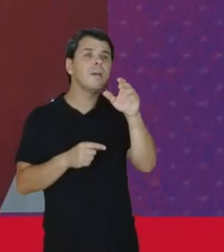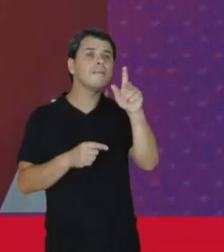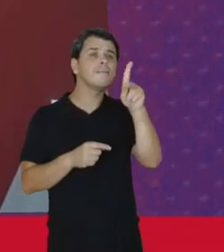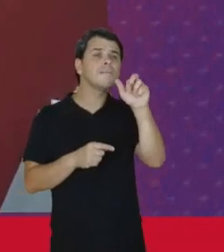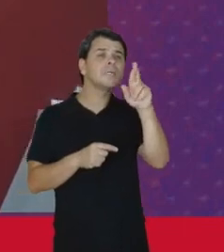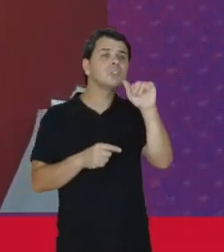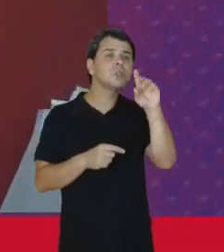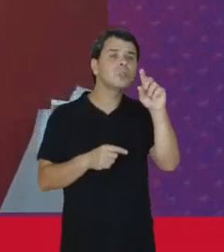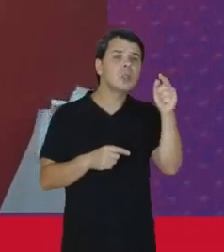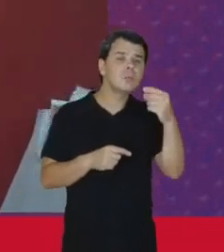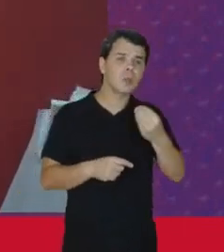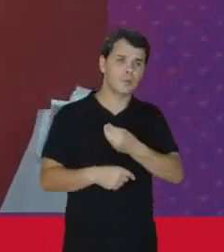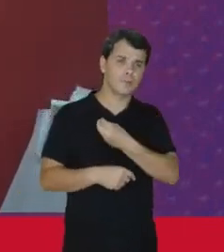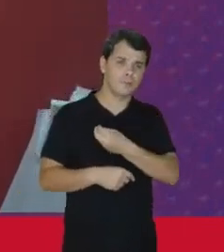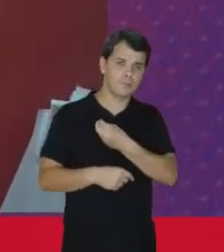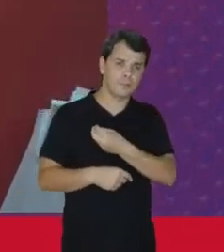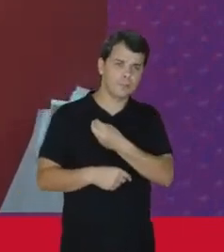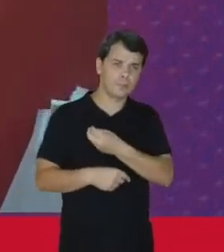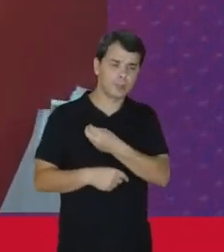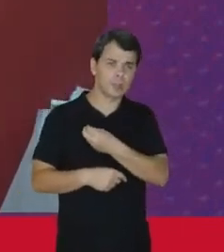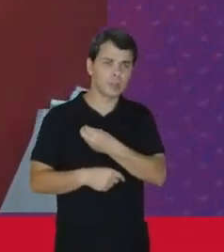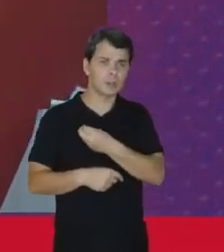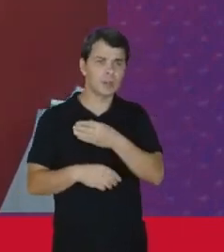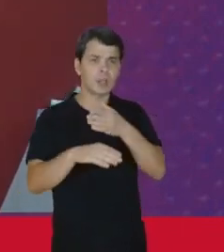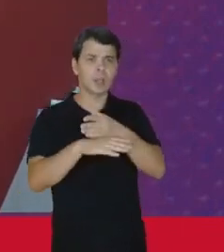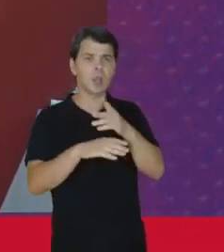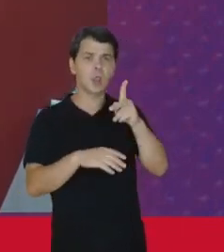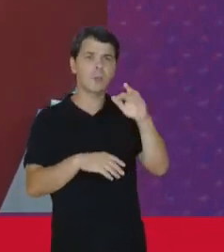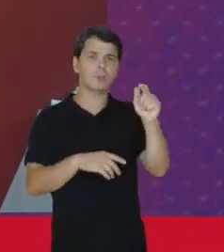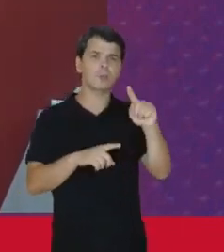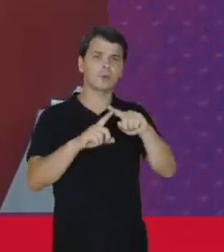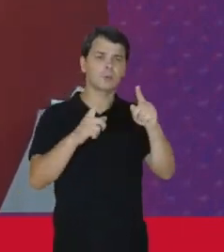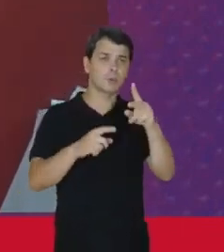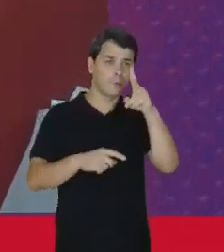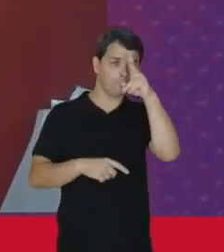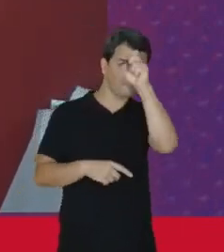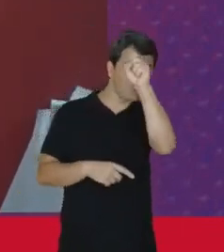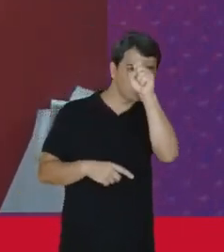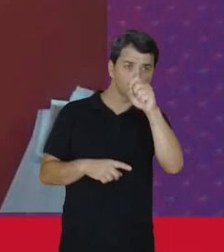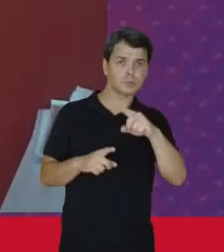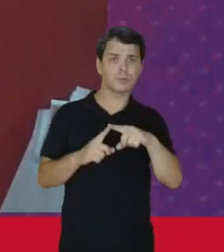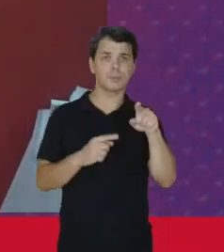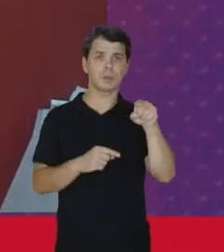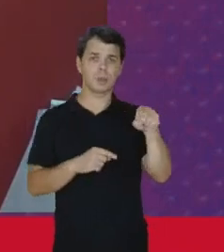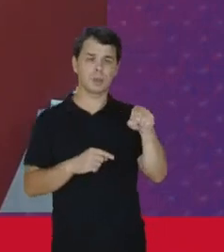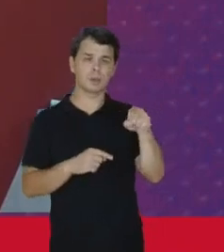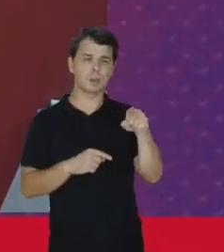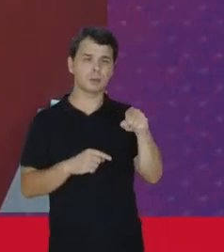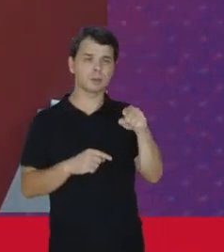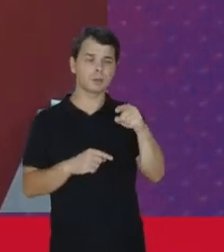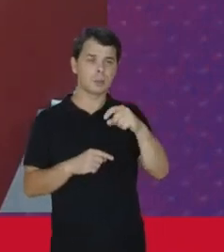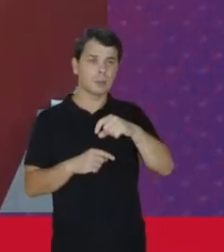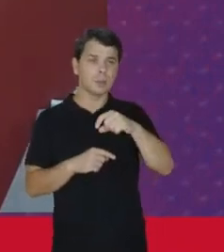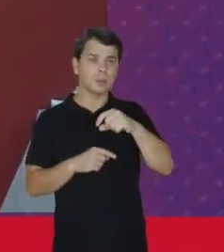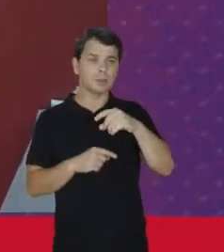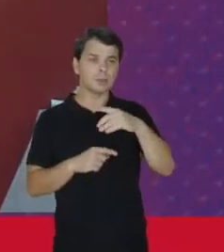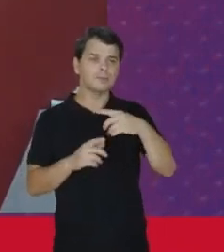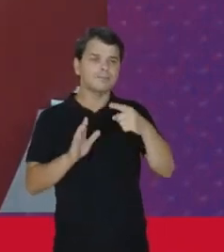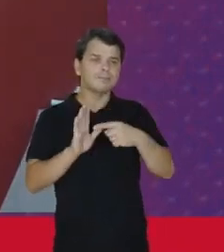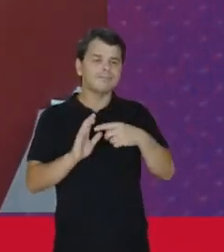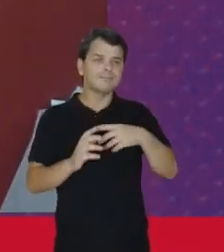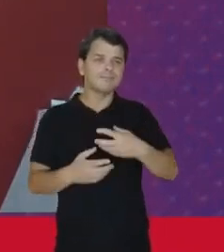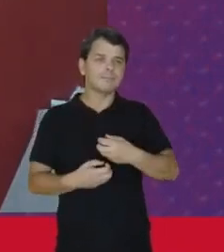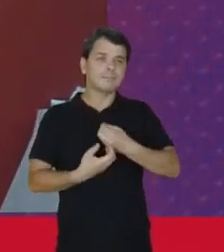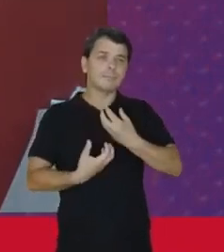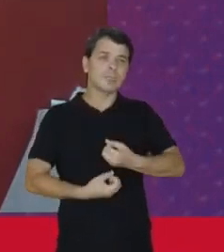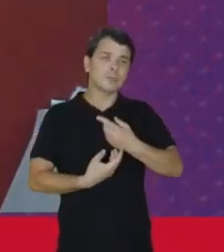estão hoje vivenciando a política partidária são muito fortes e a gente tem que se inspirar nelas para poder